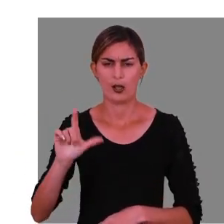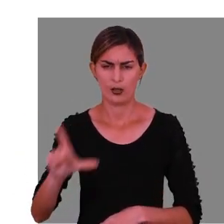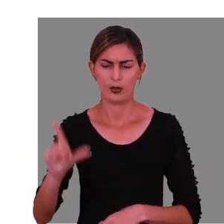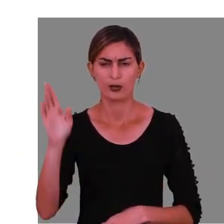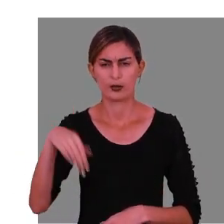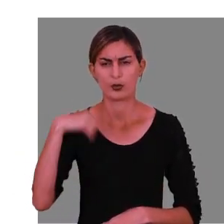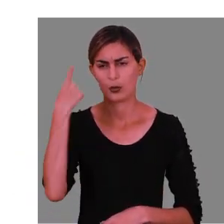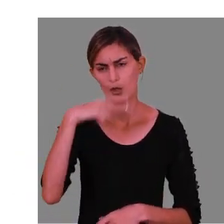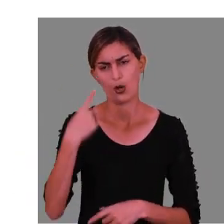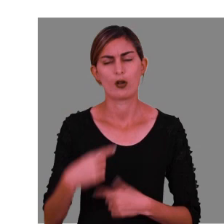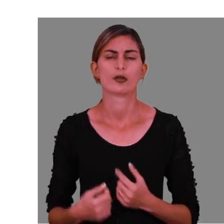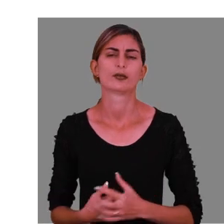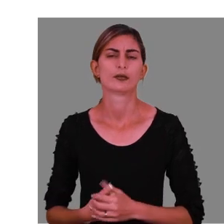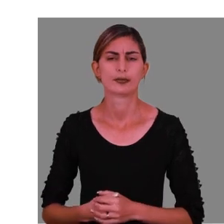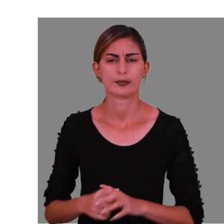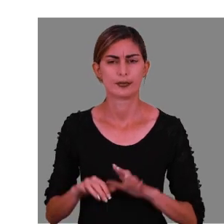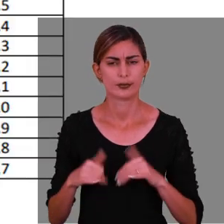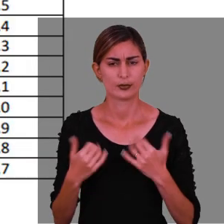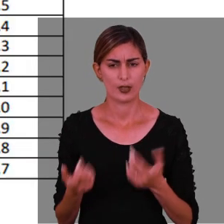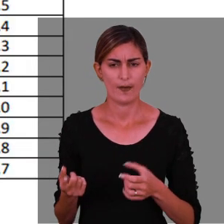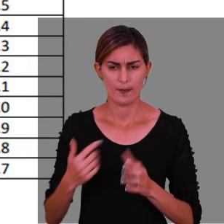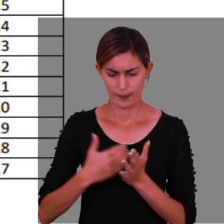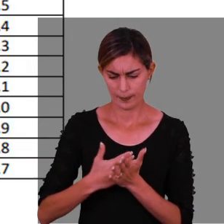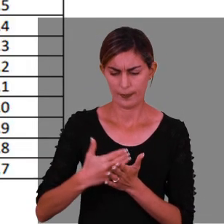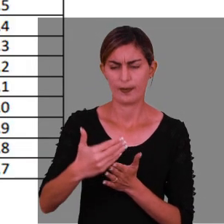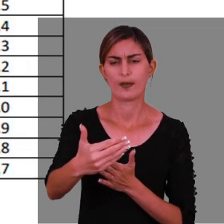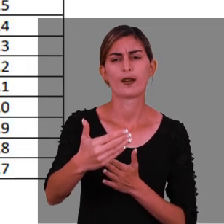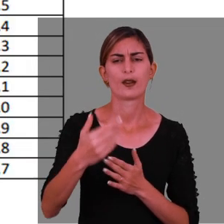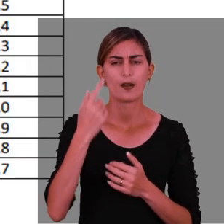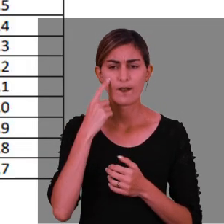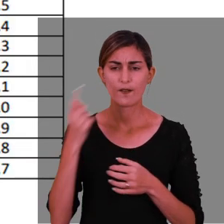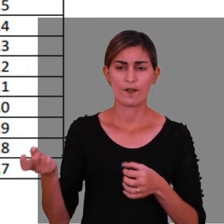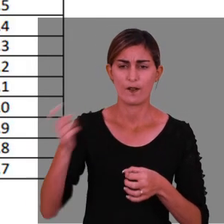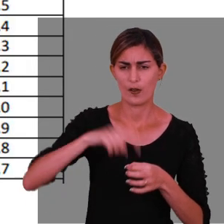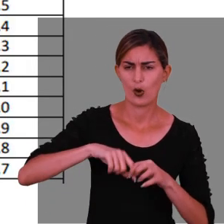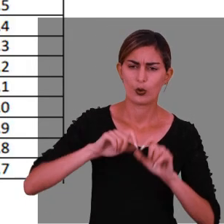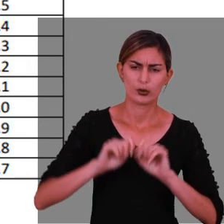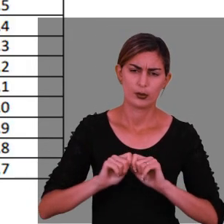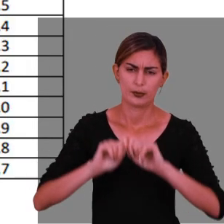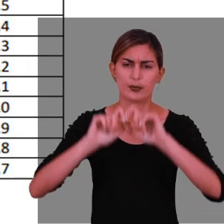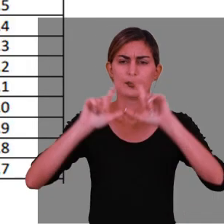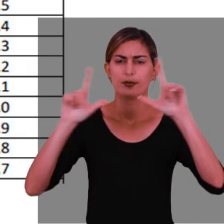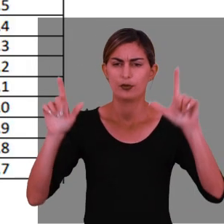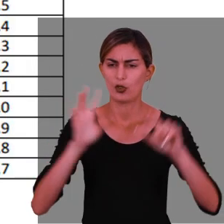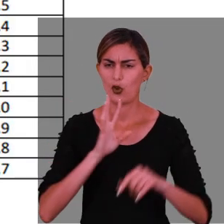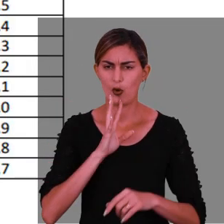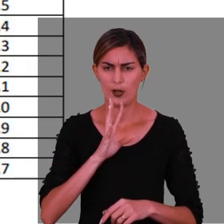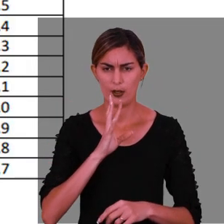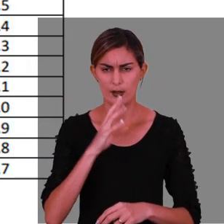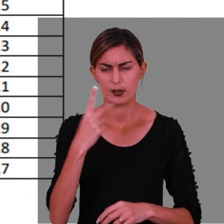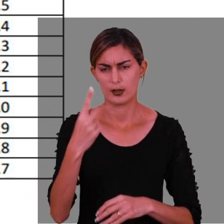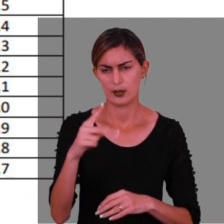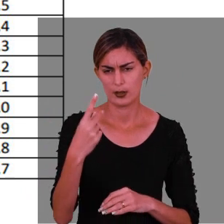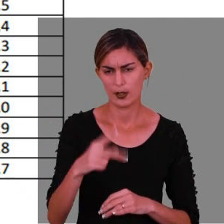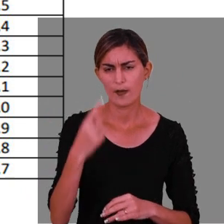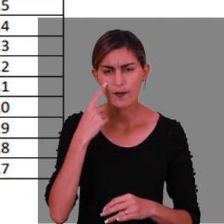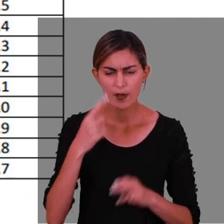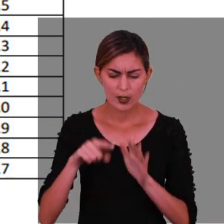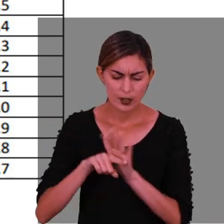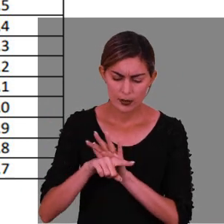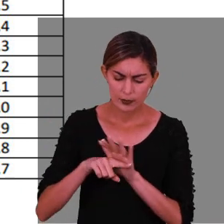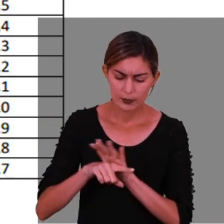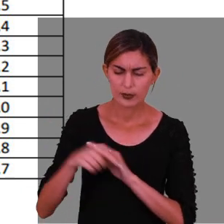399,6 quilocaloria por hora. A partir daí, voltamos ao quadro 1 já conhecido de vocês